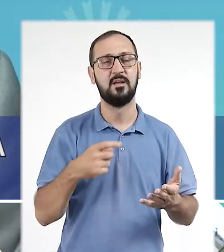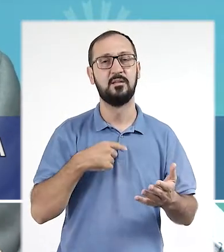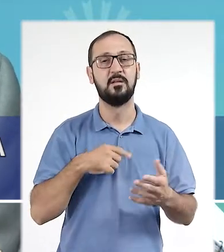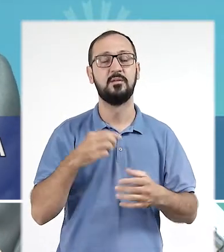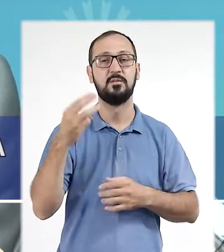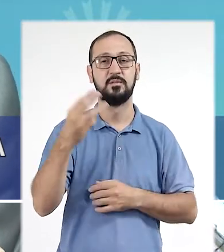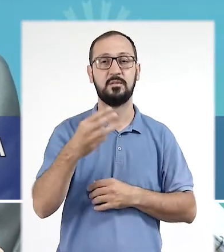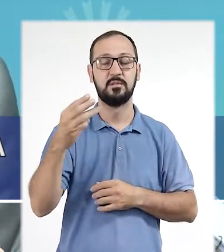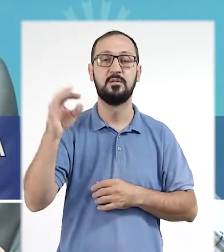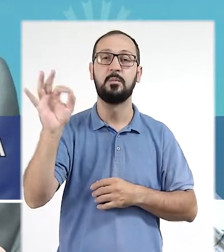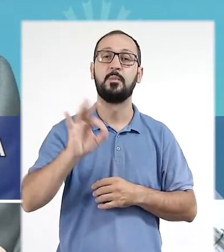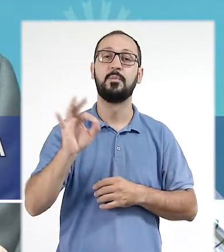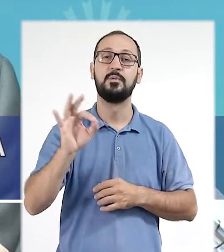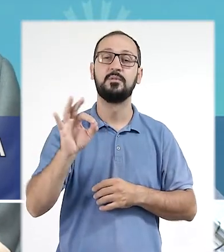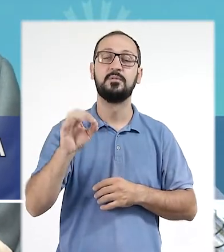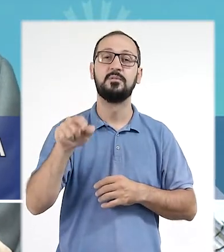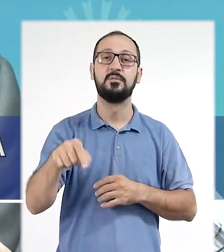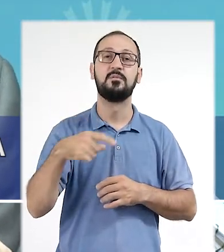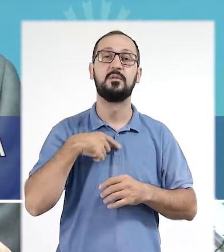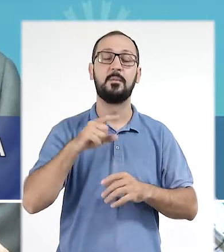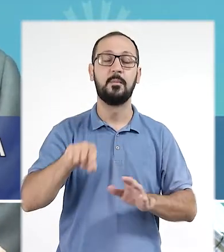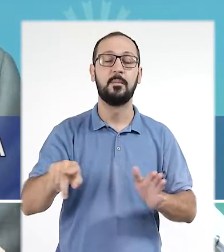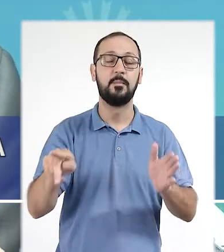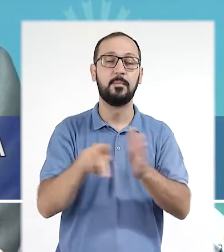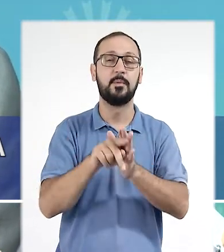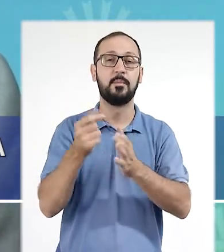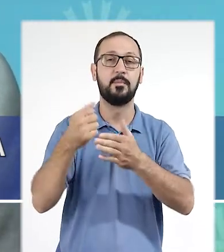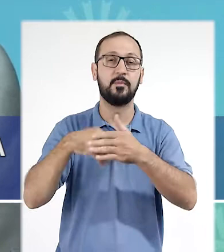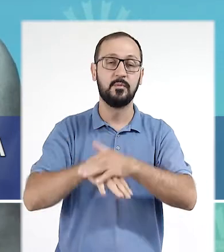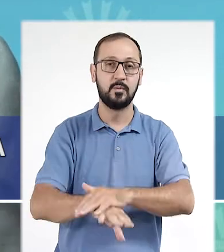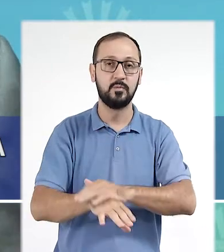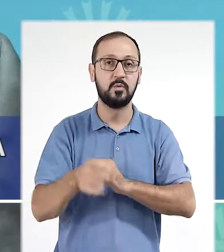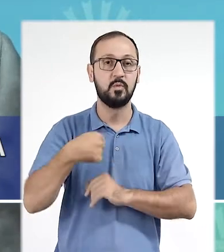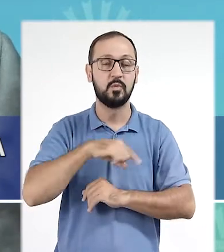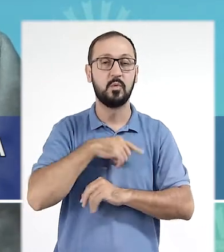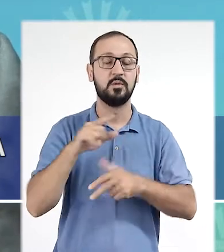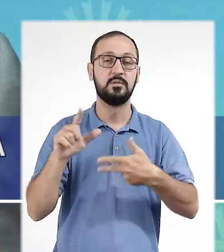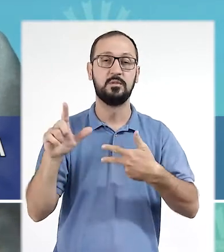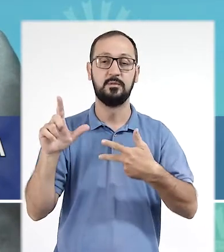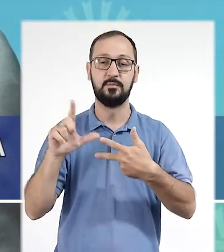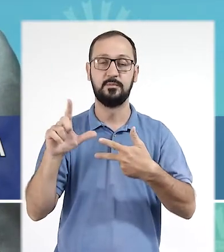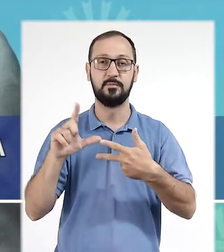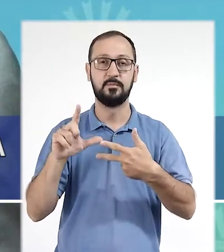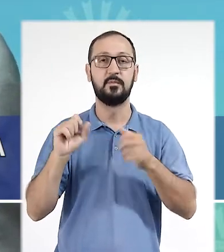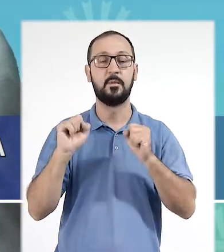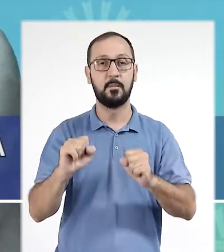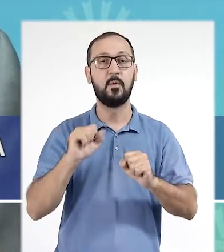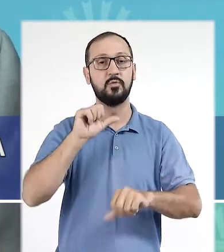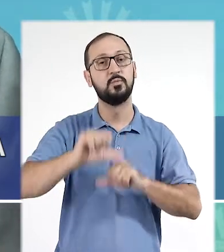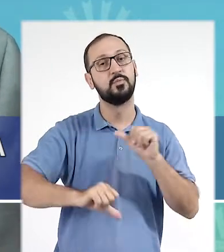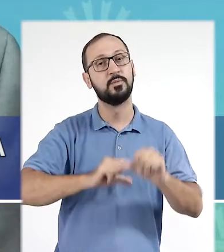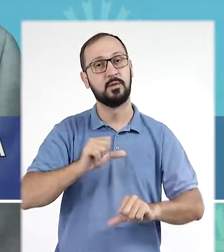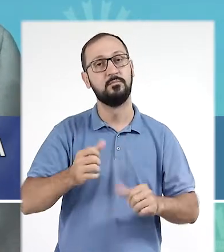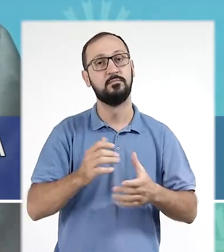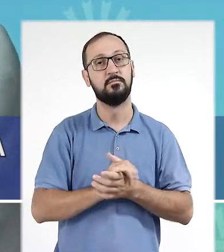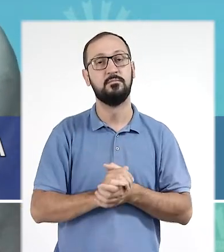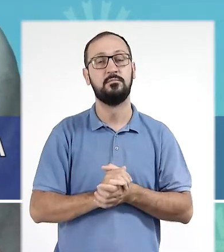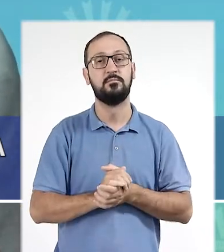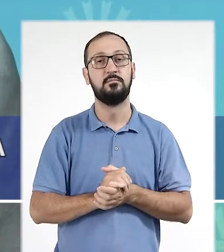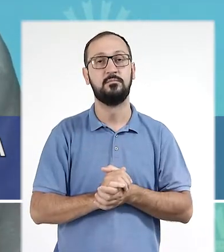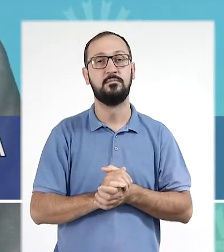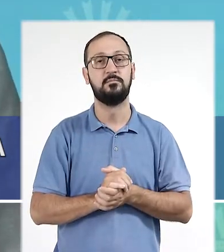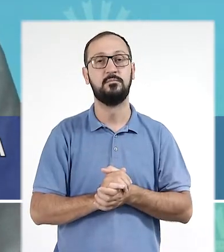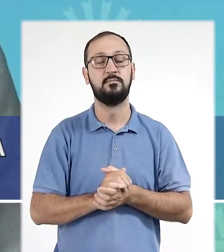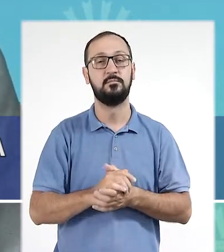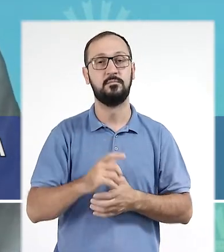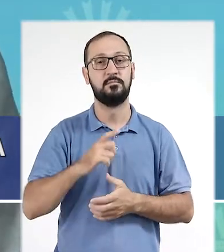a questão dos 33% sobre isso, que são para os fundos. Nós, enquanto Assembleia Legislativa, nós podemos mudar isso.